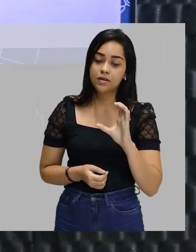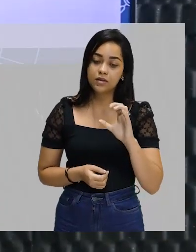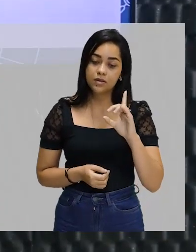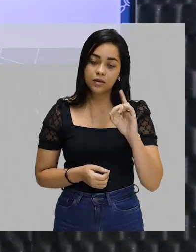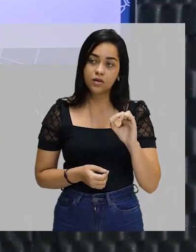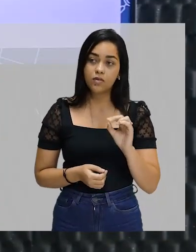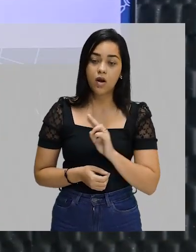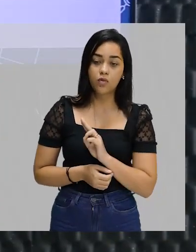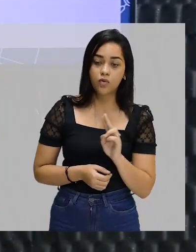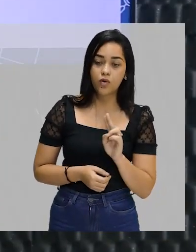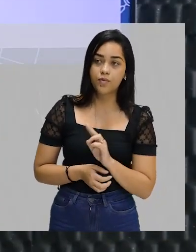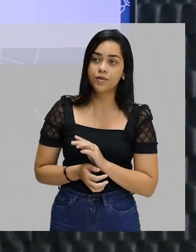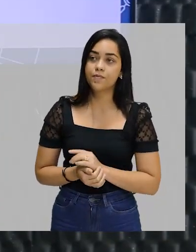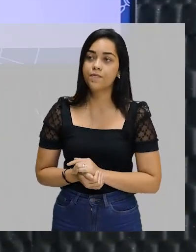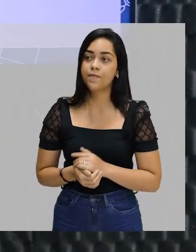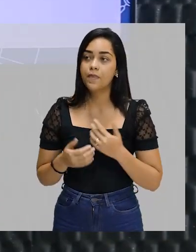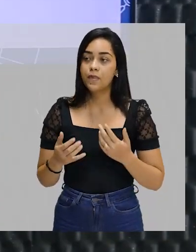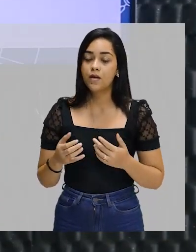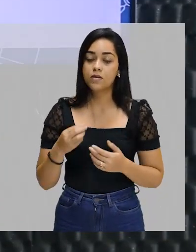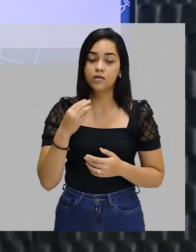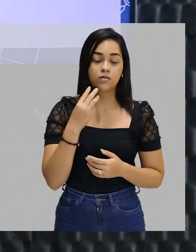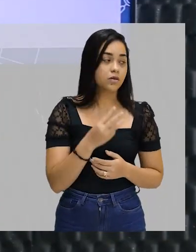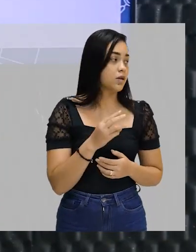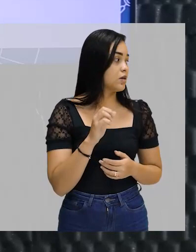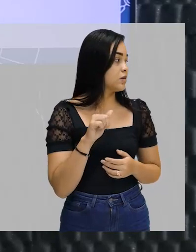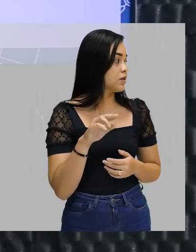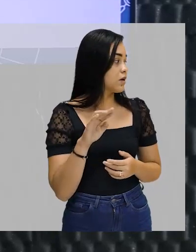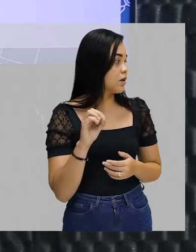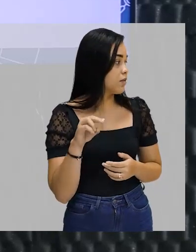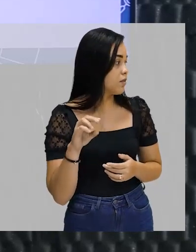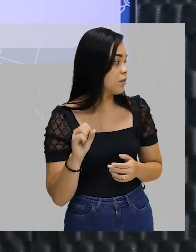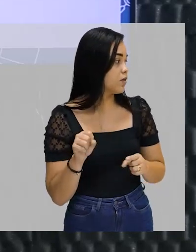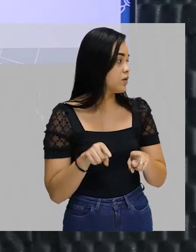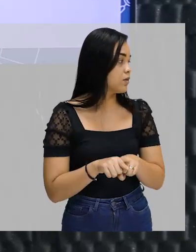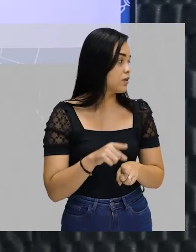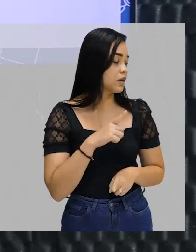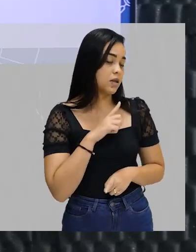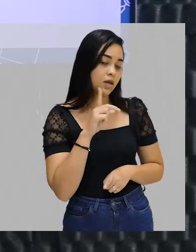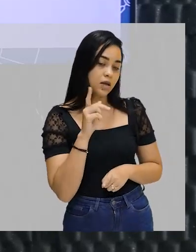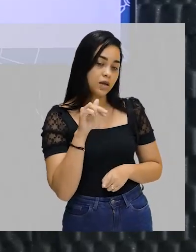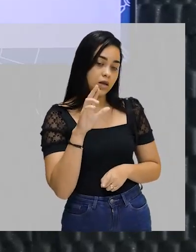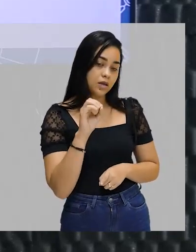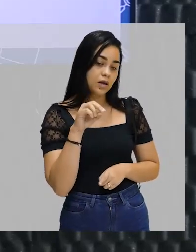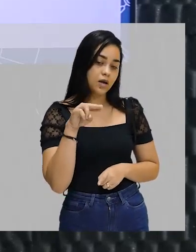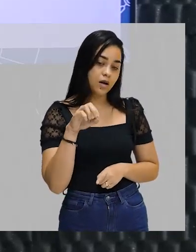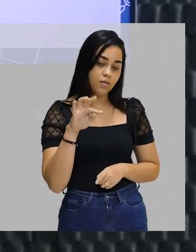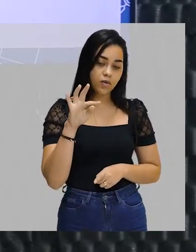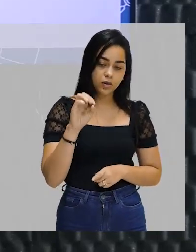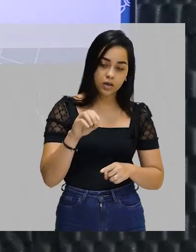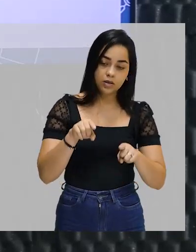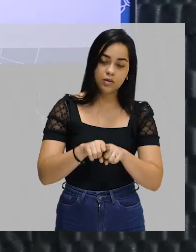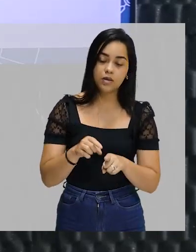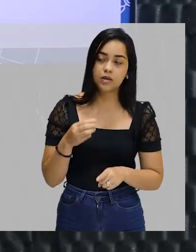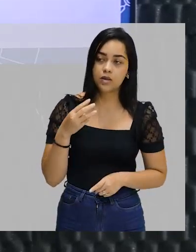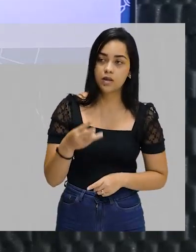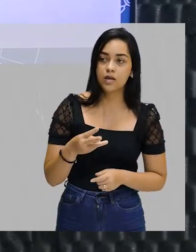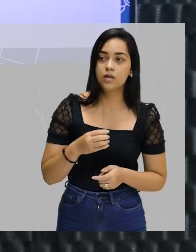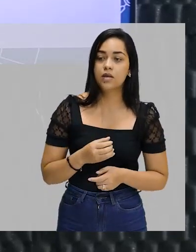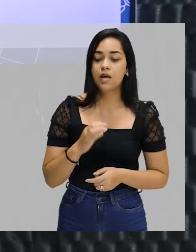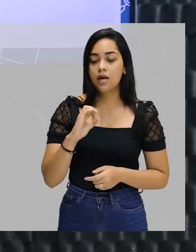ciclo ao nome. Então, são 3 carbonos, hidrocarboneto, 3 carbonos,